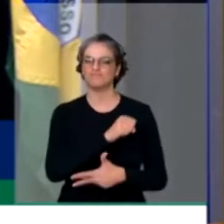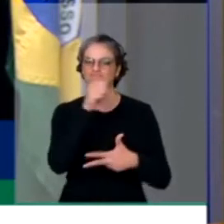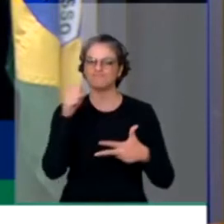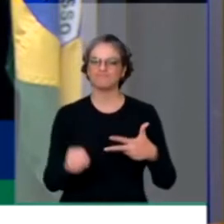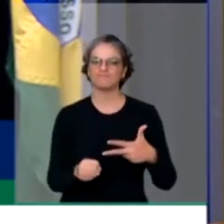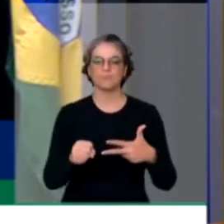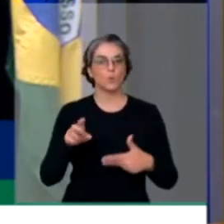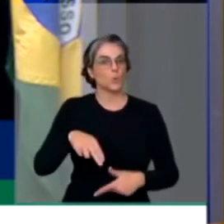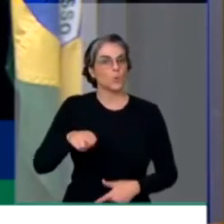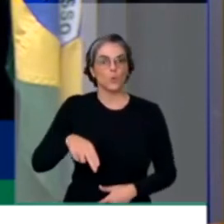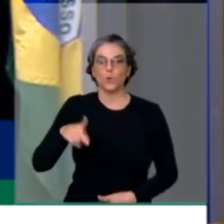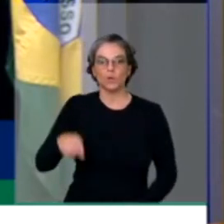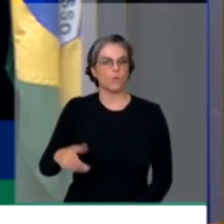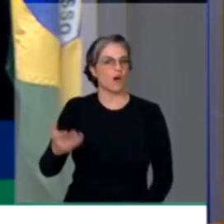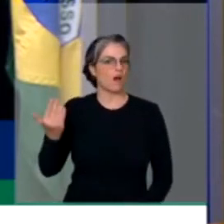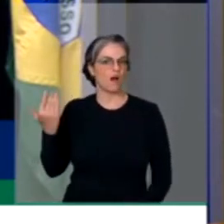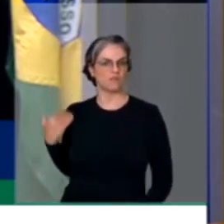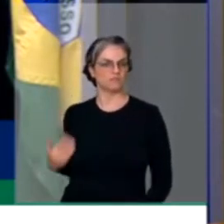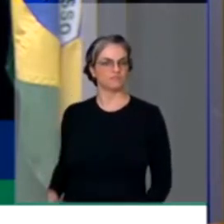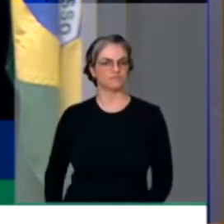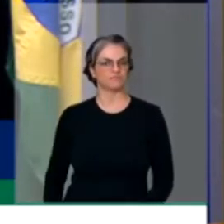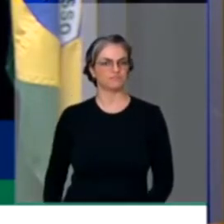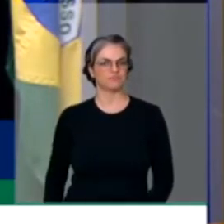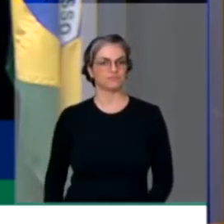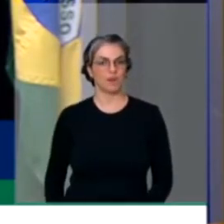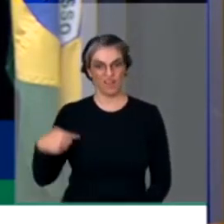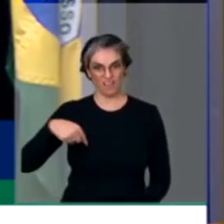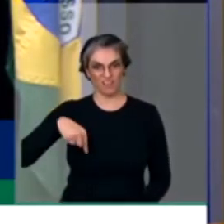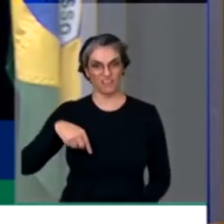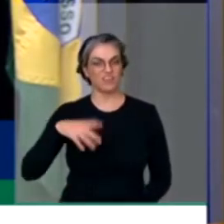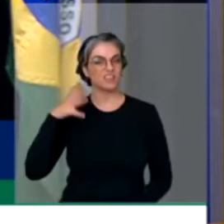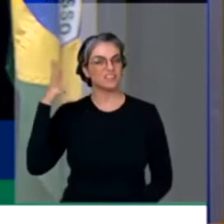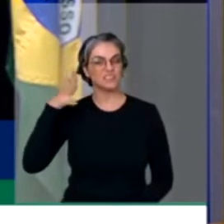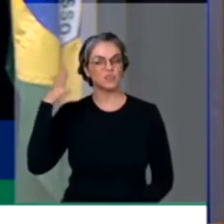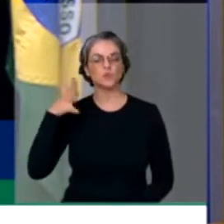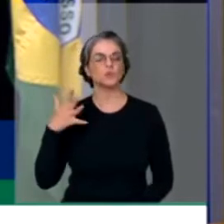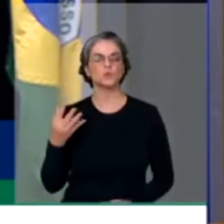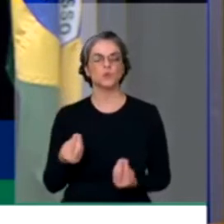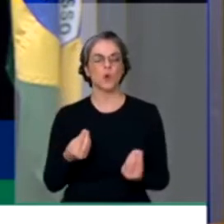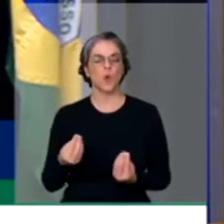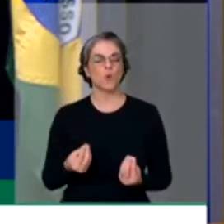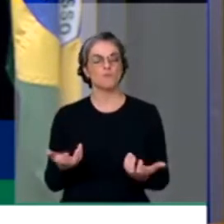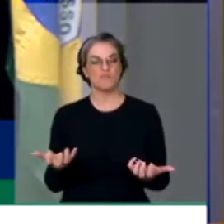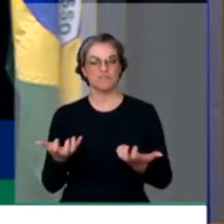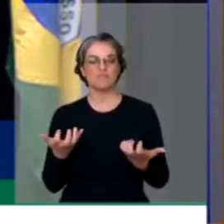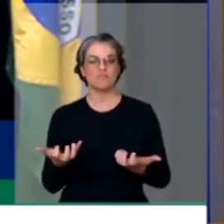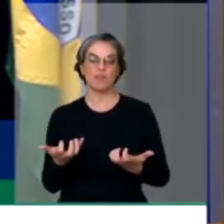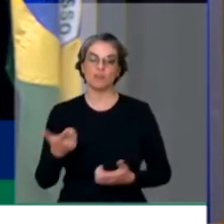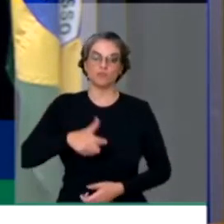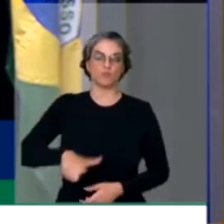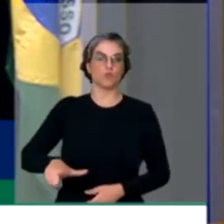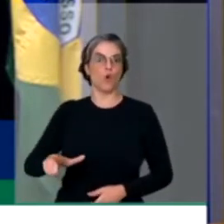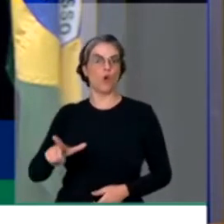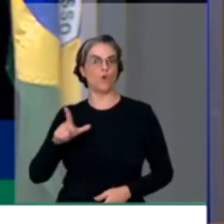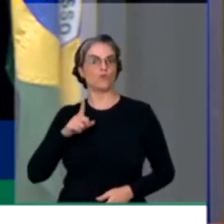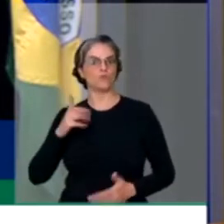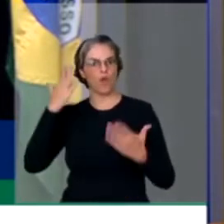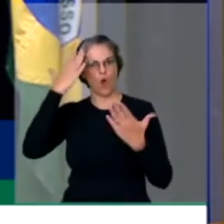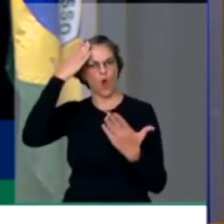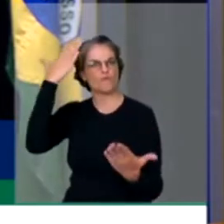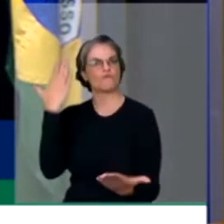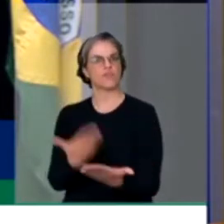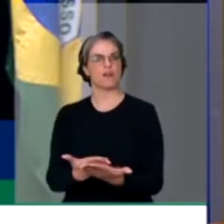sem precedentes. O discurso aqui é no sentido de resgatar a credibilidade da Câmara